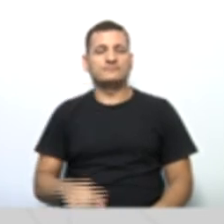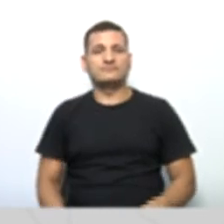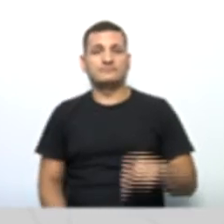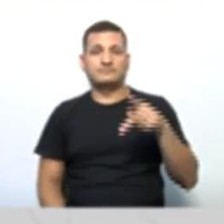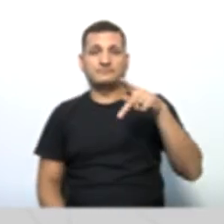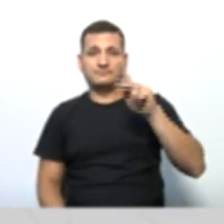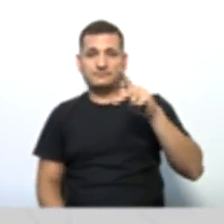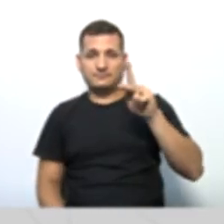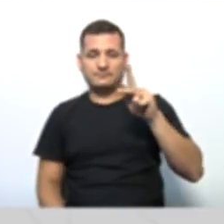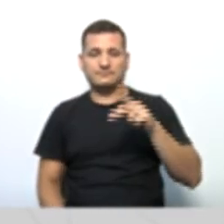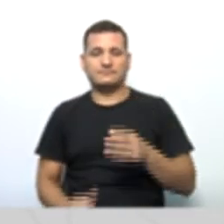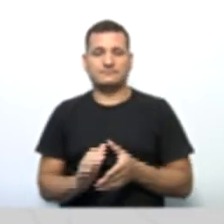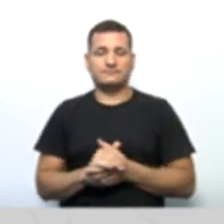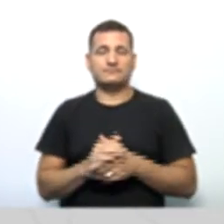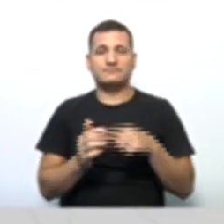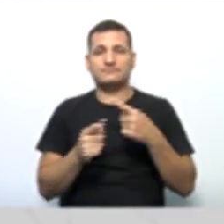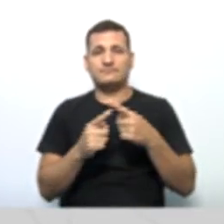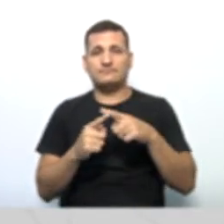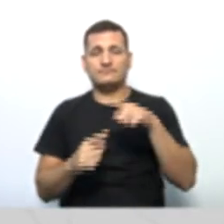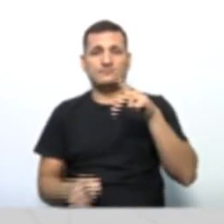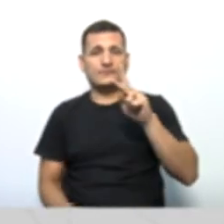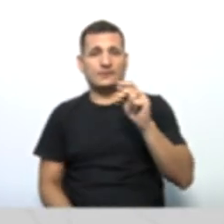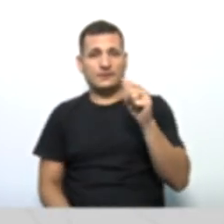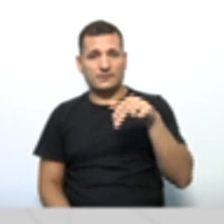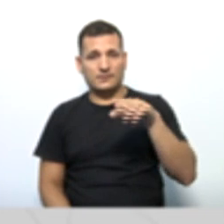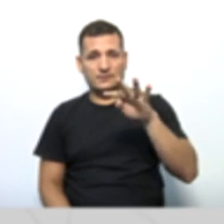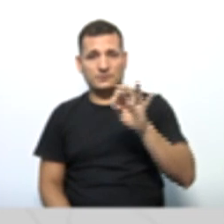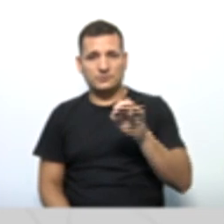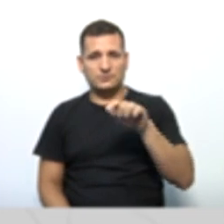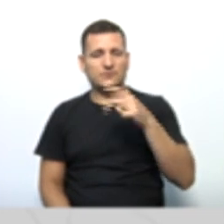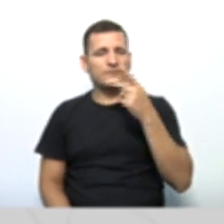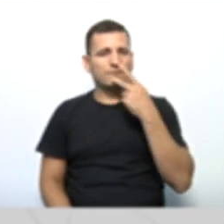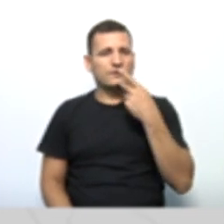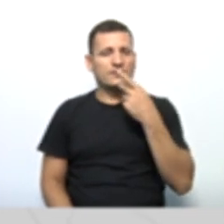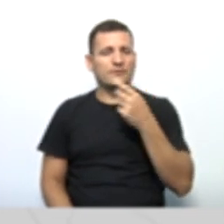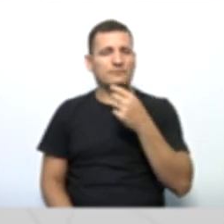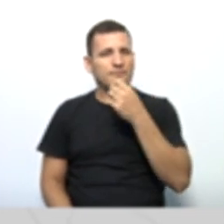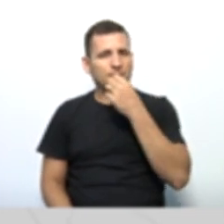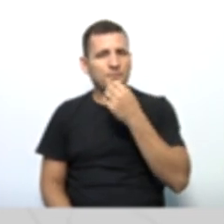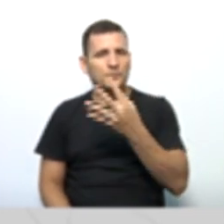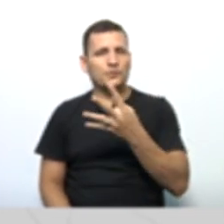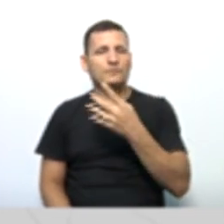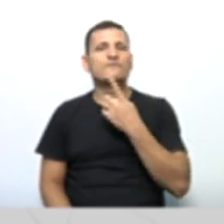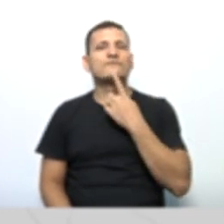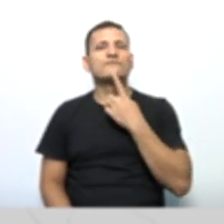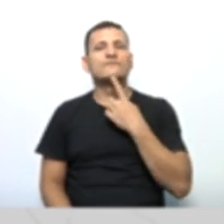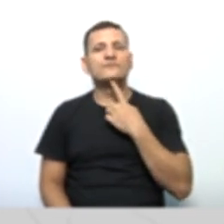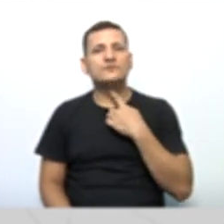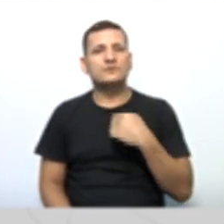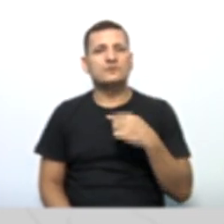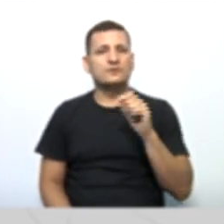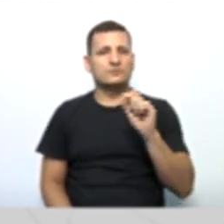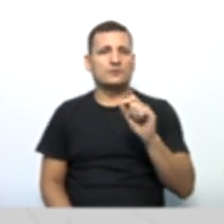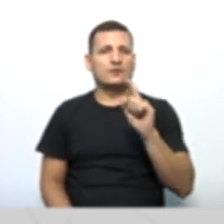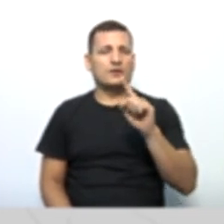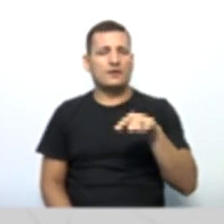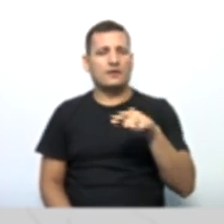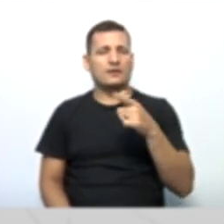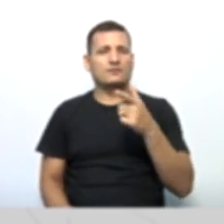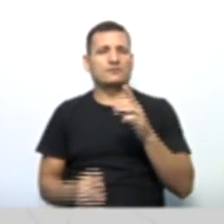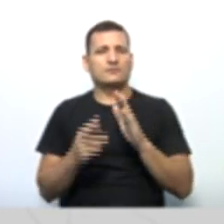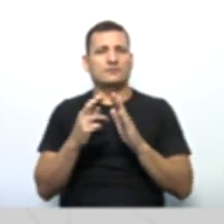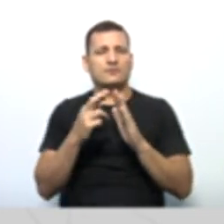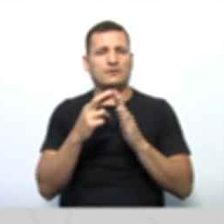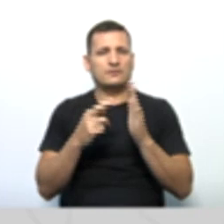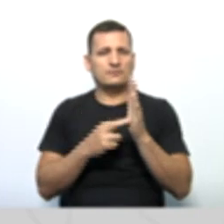K. Porque é Kant quem vai falar da boa vontade como a métrica da ação moral. É a boa